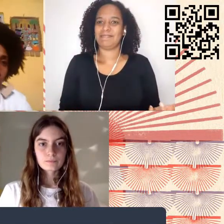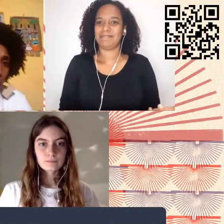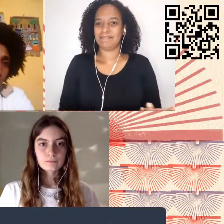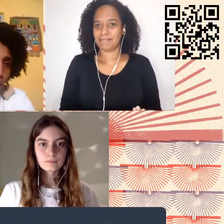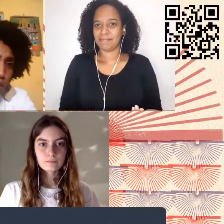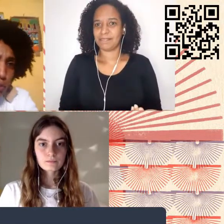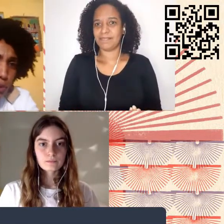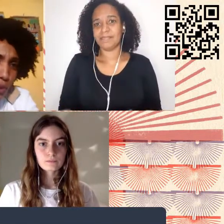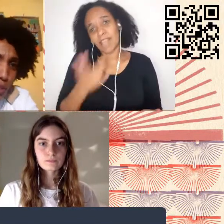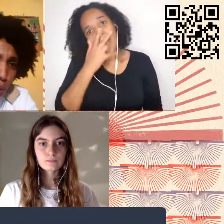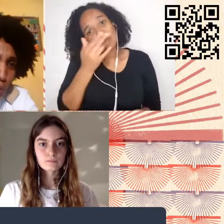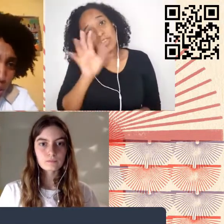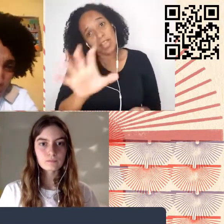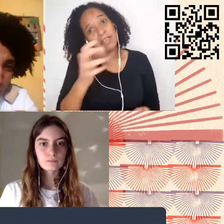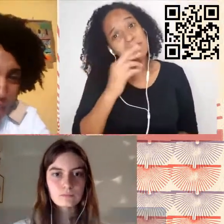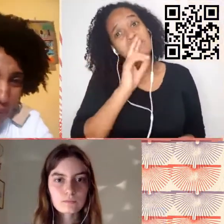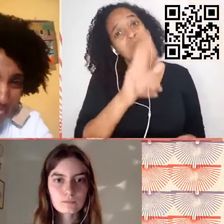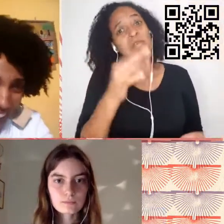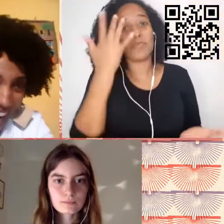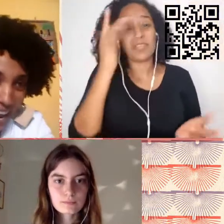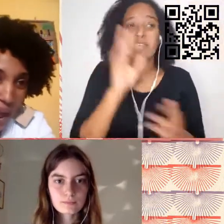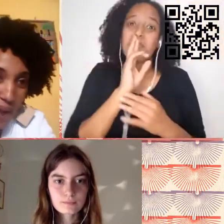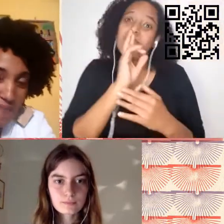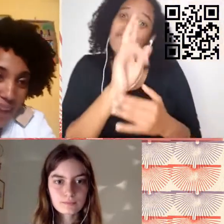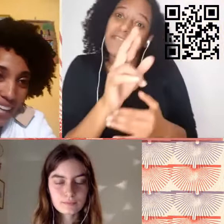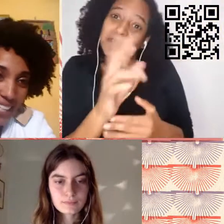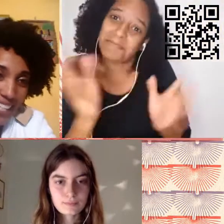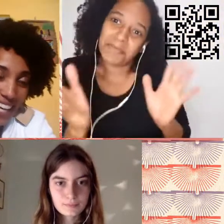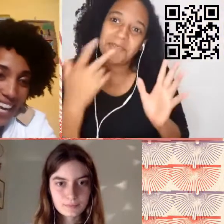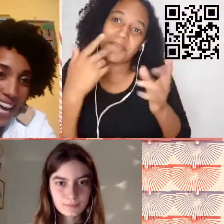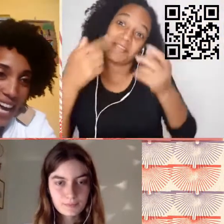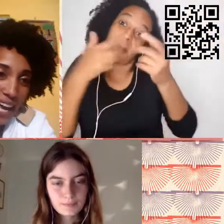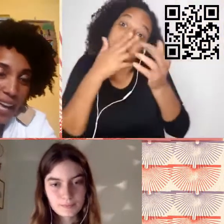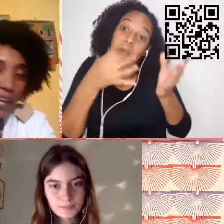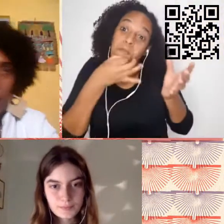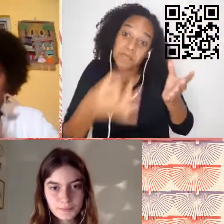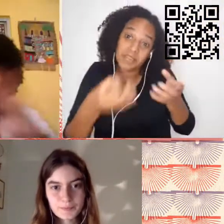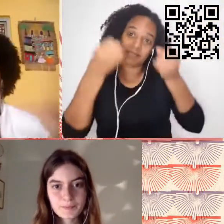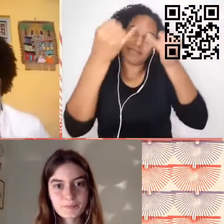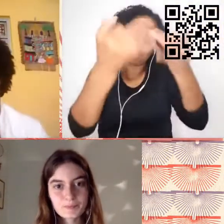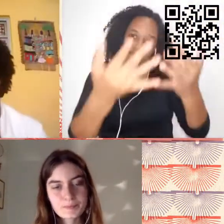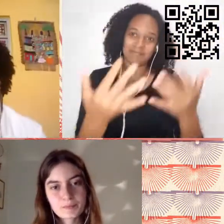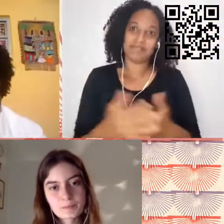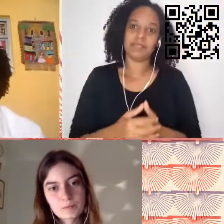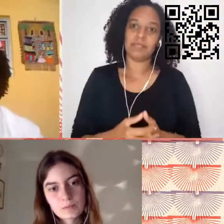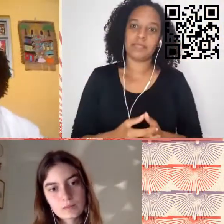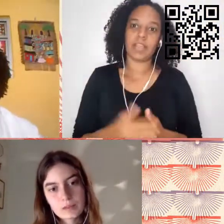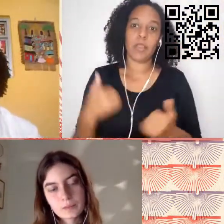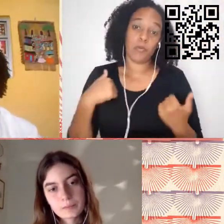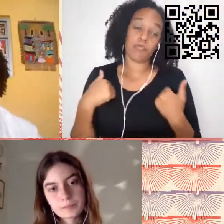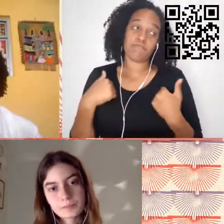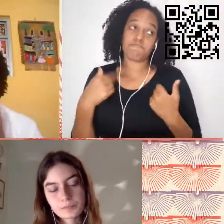Eu acho que é isso, Edmilson. Não sei se eu consegui te responder, mas eu entendo